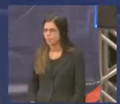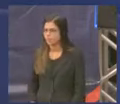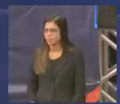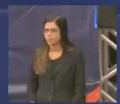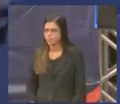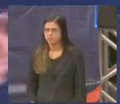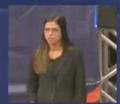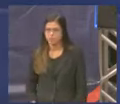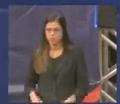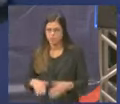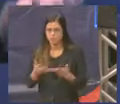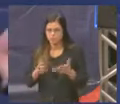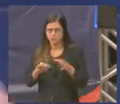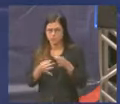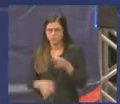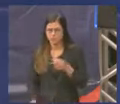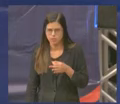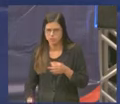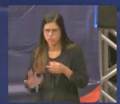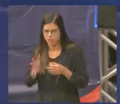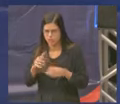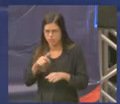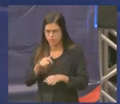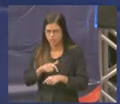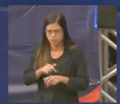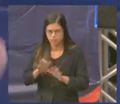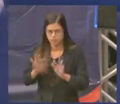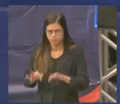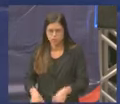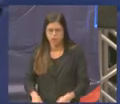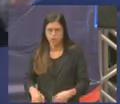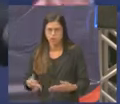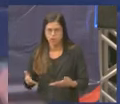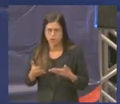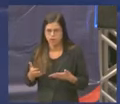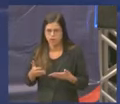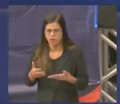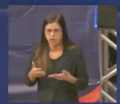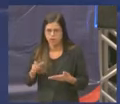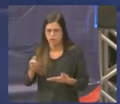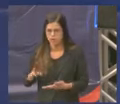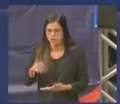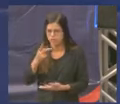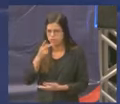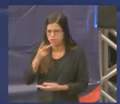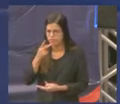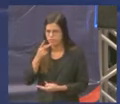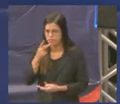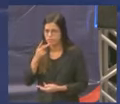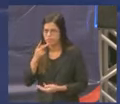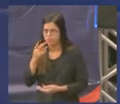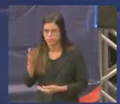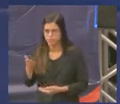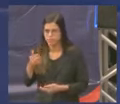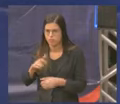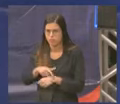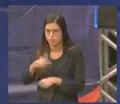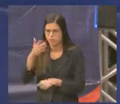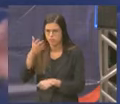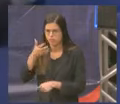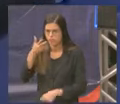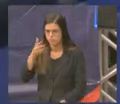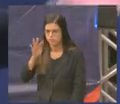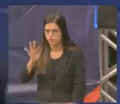Não querendo me alongar muito, nós já estamos finalizando, eu queria, então, passar para as declarações finais né, dos nossos